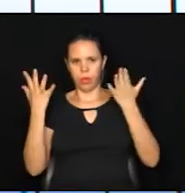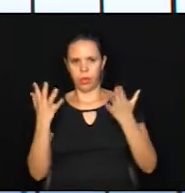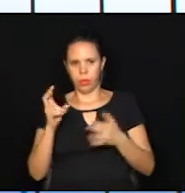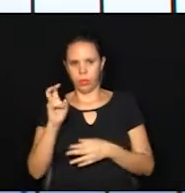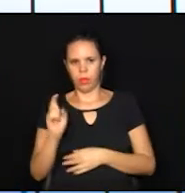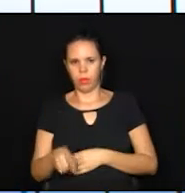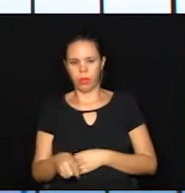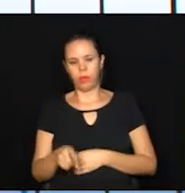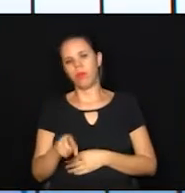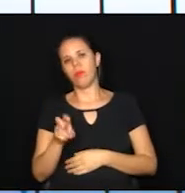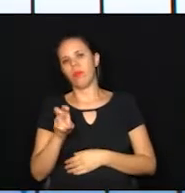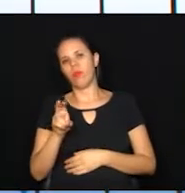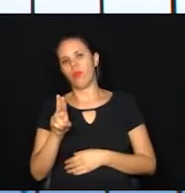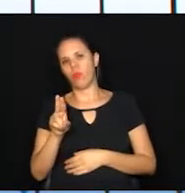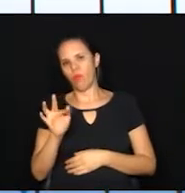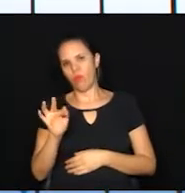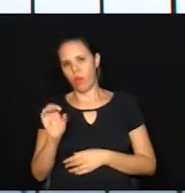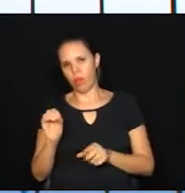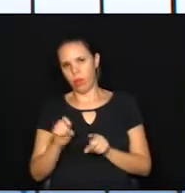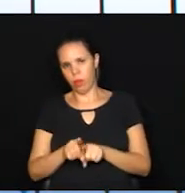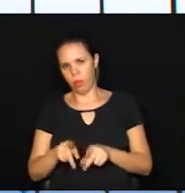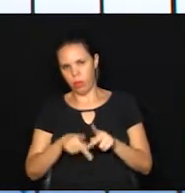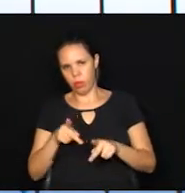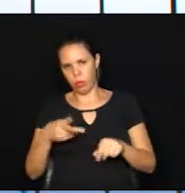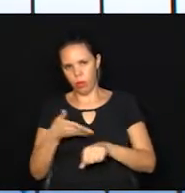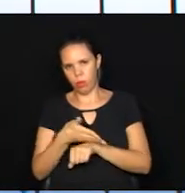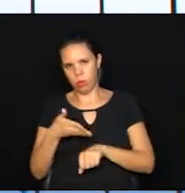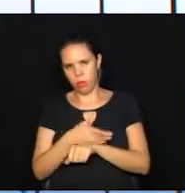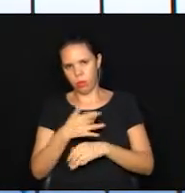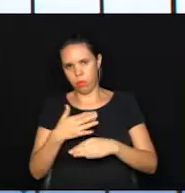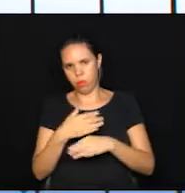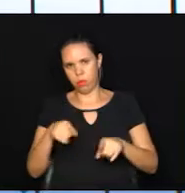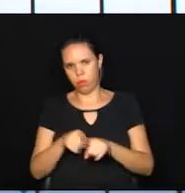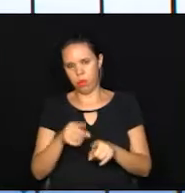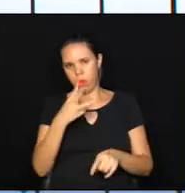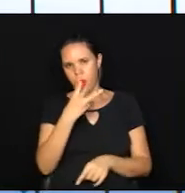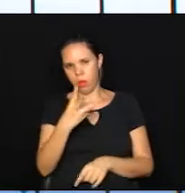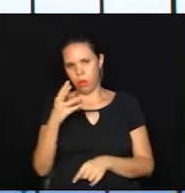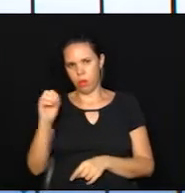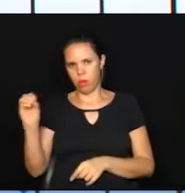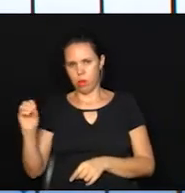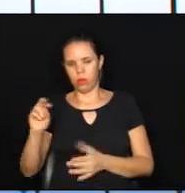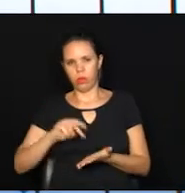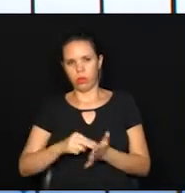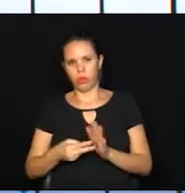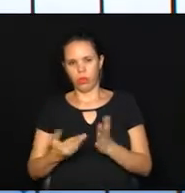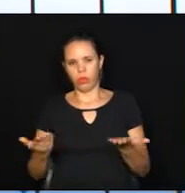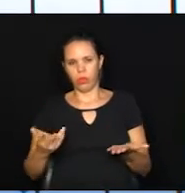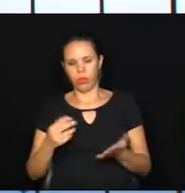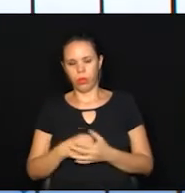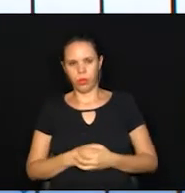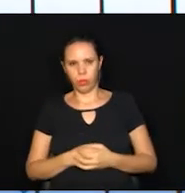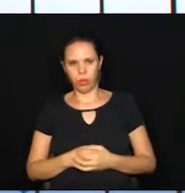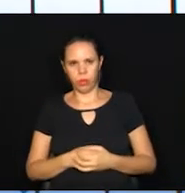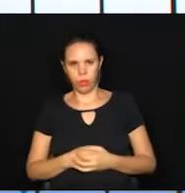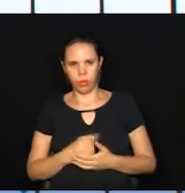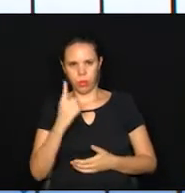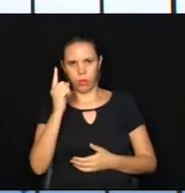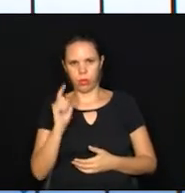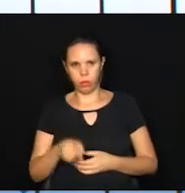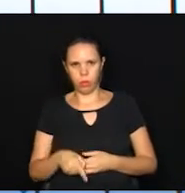5.000 UFIX, e para quem participar, 300 UFIX, que hoje equivalem a